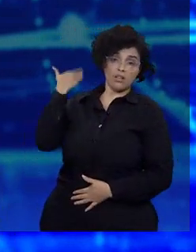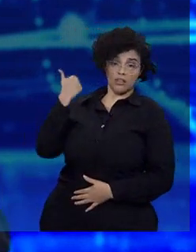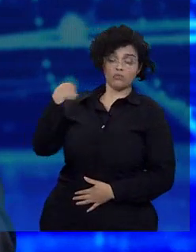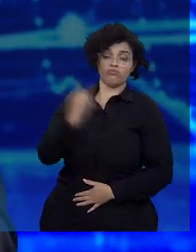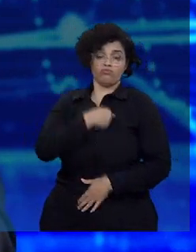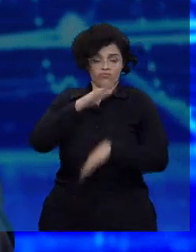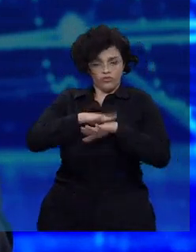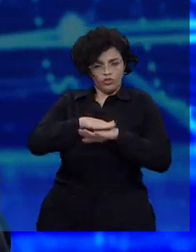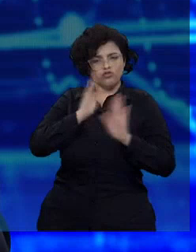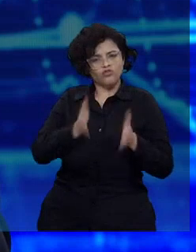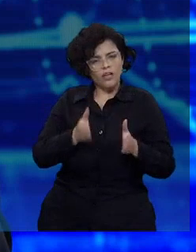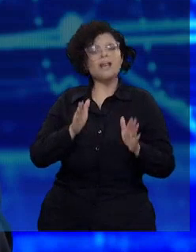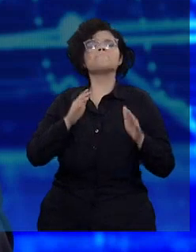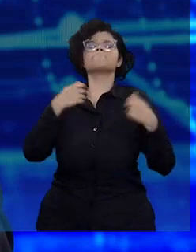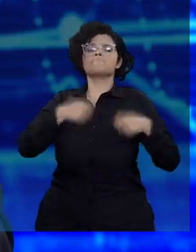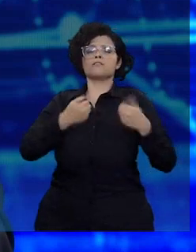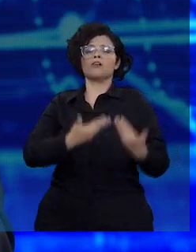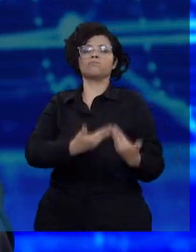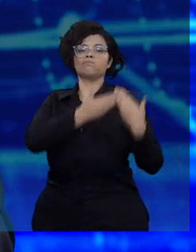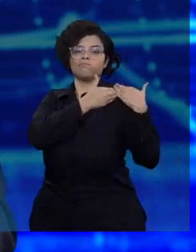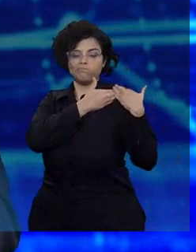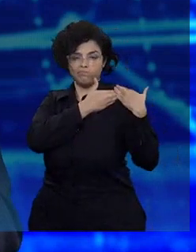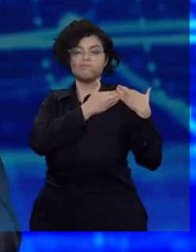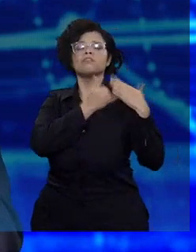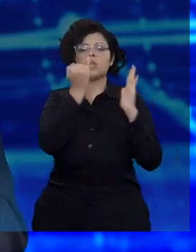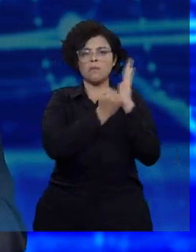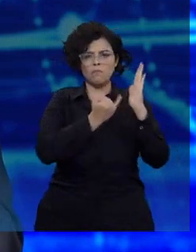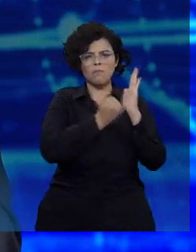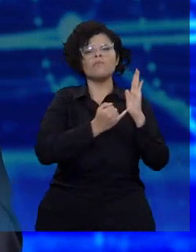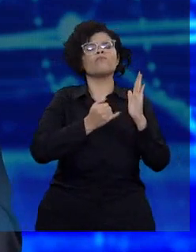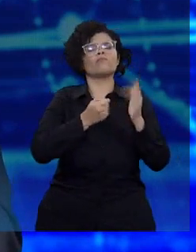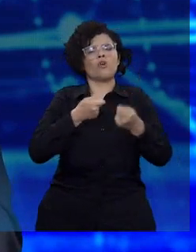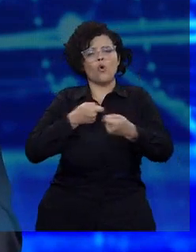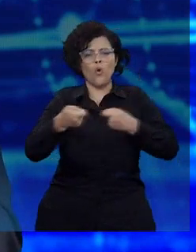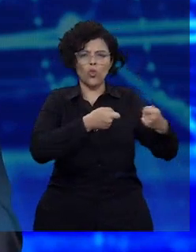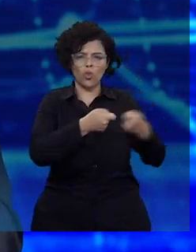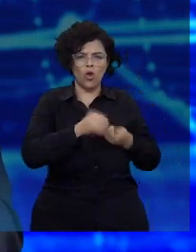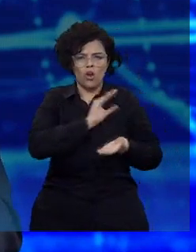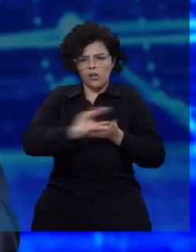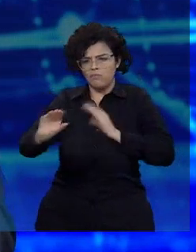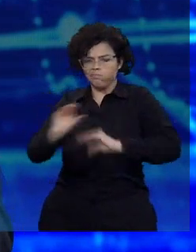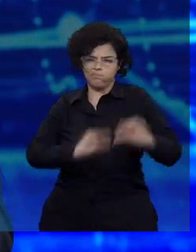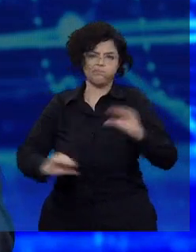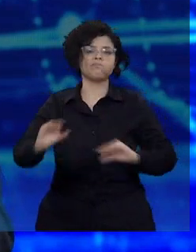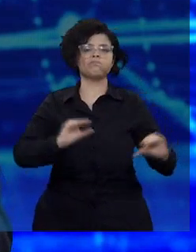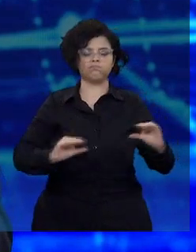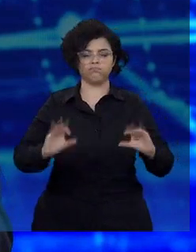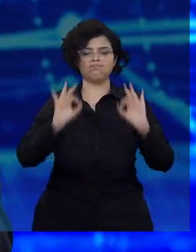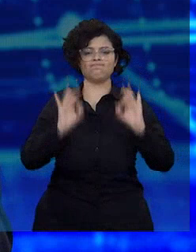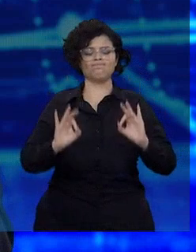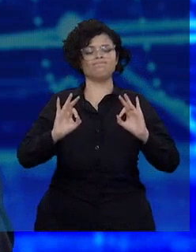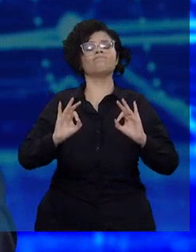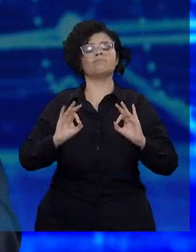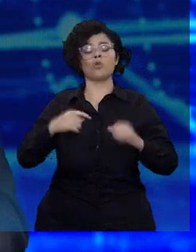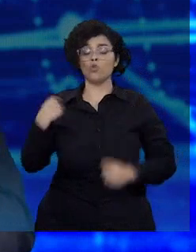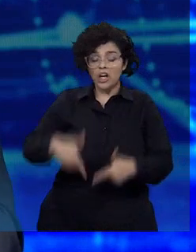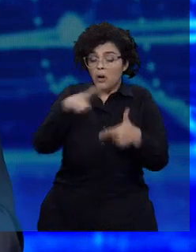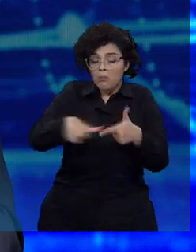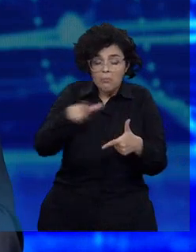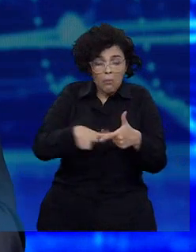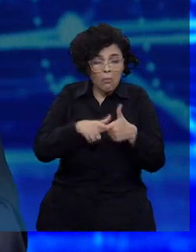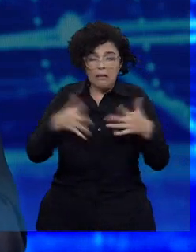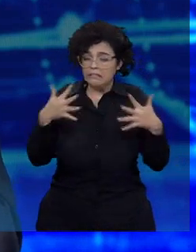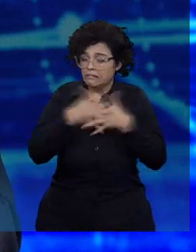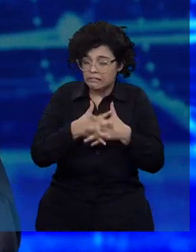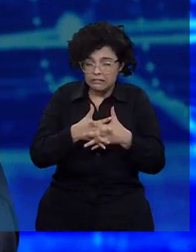dentro da responsabilidade fiscal tanto é que nem um momento houve qualquer medida no nosso governo que